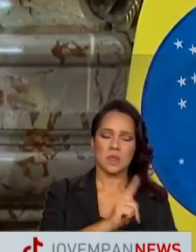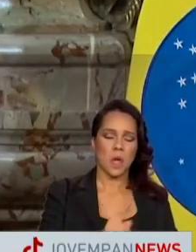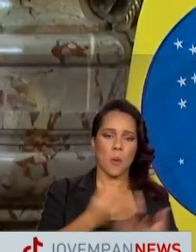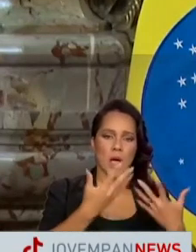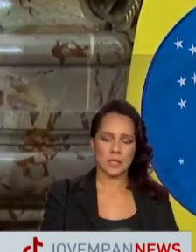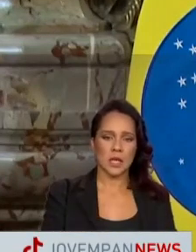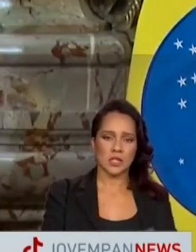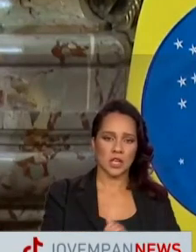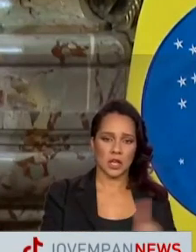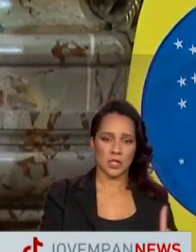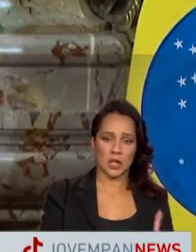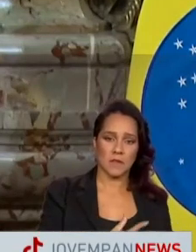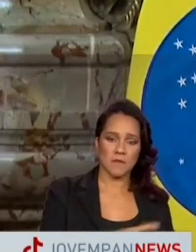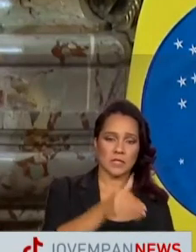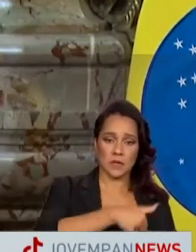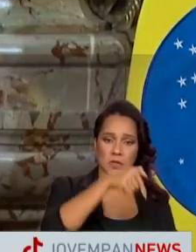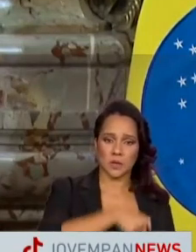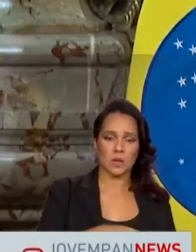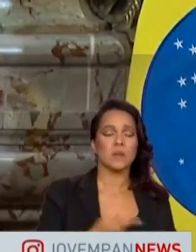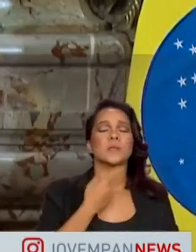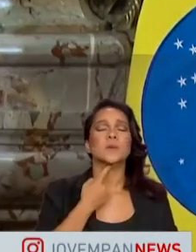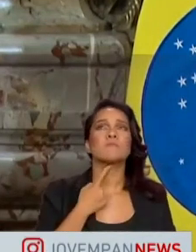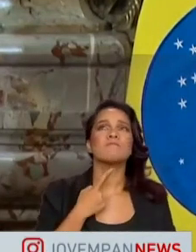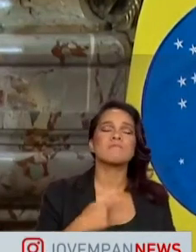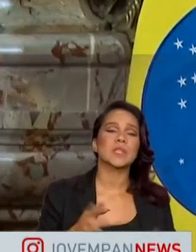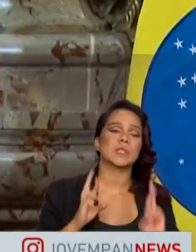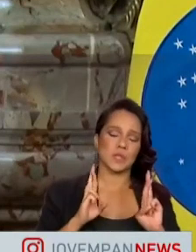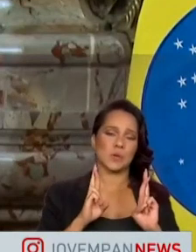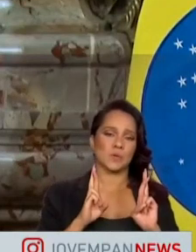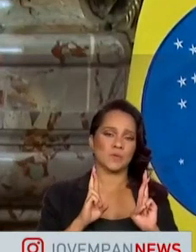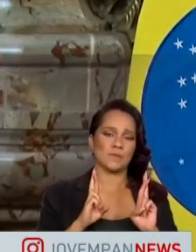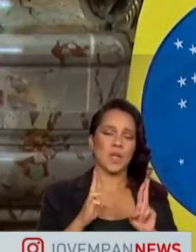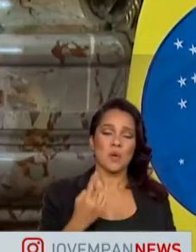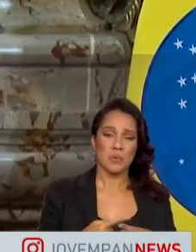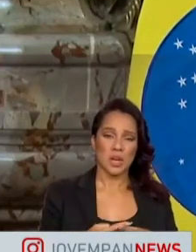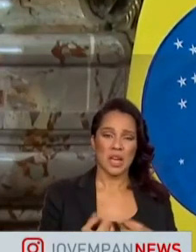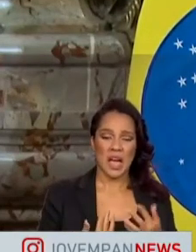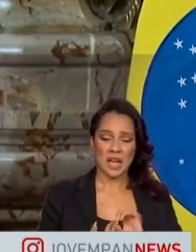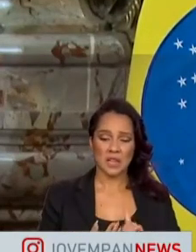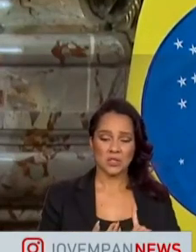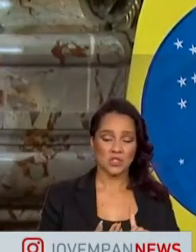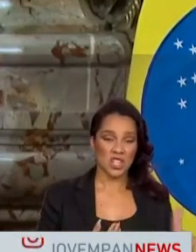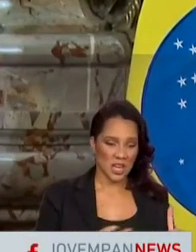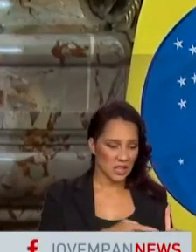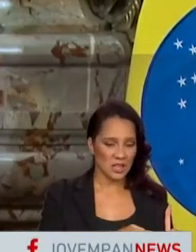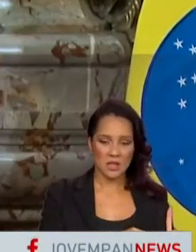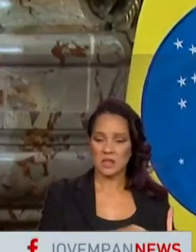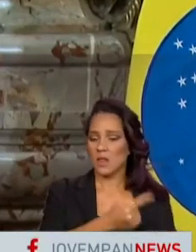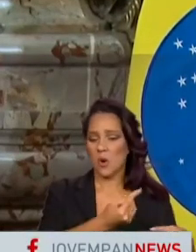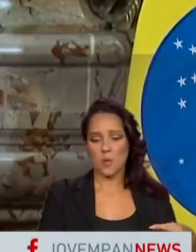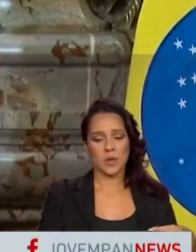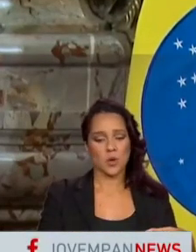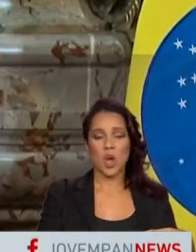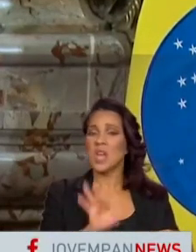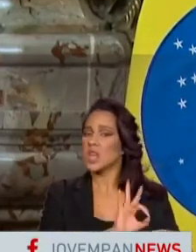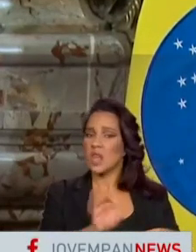a extrema direita ganhe as eleições. Isso é o que eu desejo. É o que desejo. Porque a extrema direita não deu certo